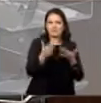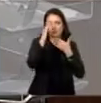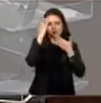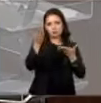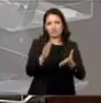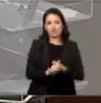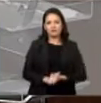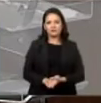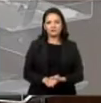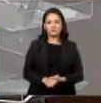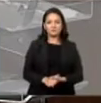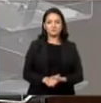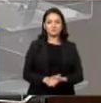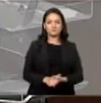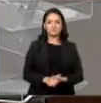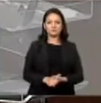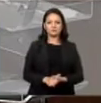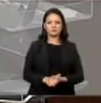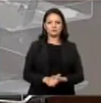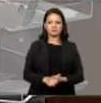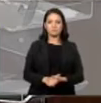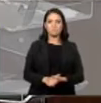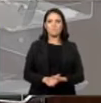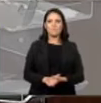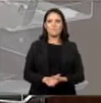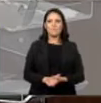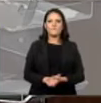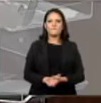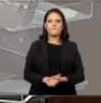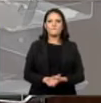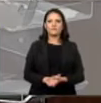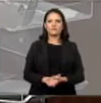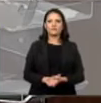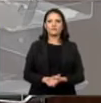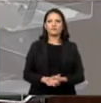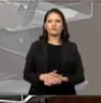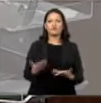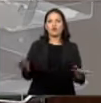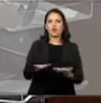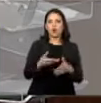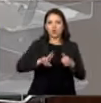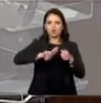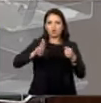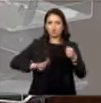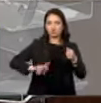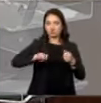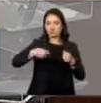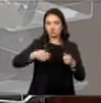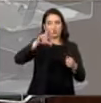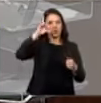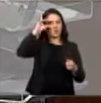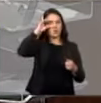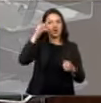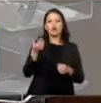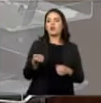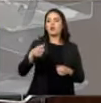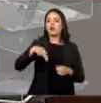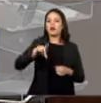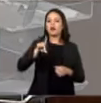Vossa Excelência. Ouvimos o ministro André Mendonça, advogado-geral da União. Ministra